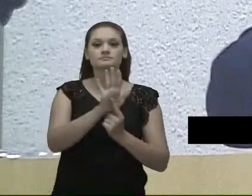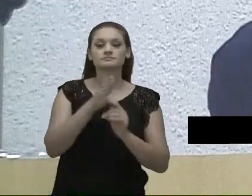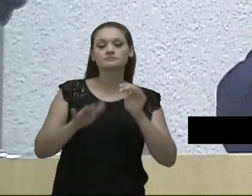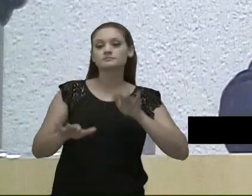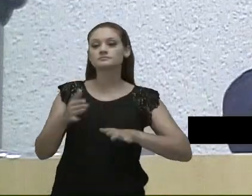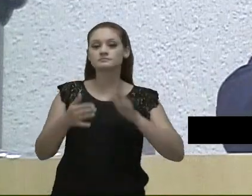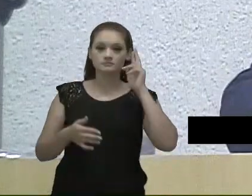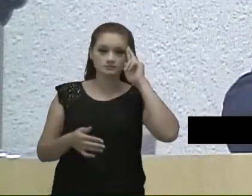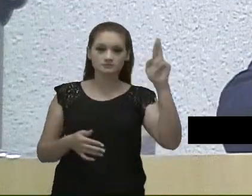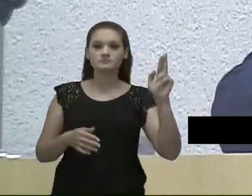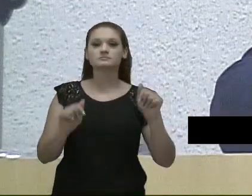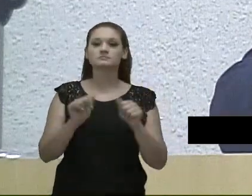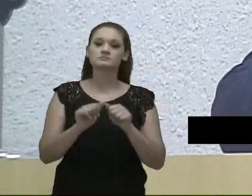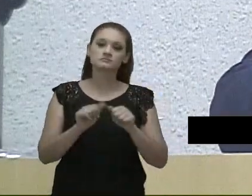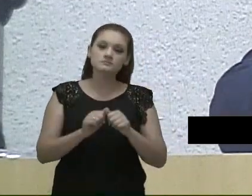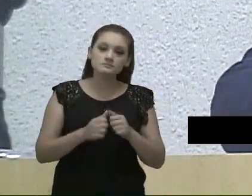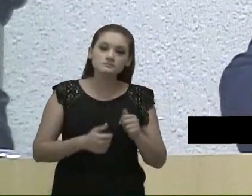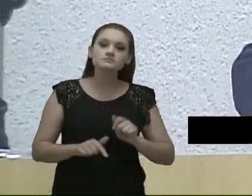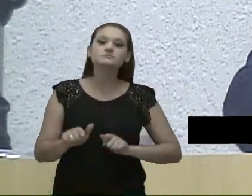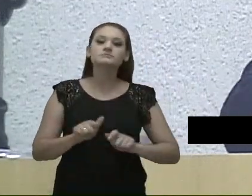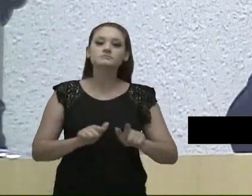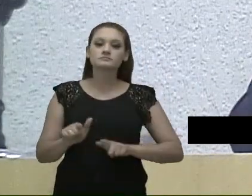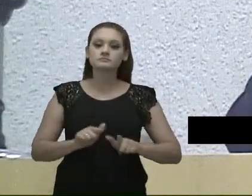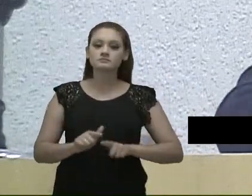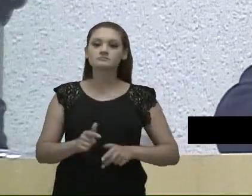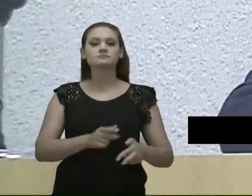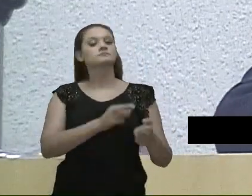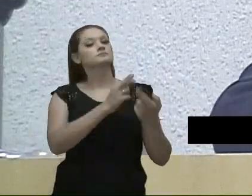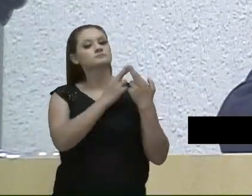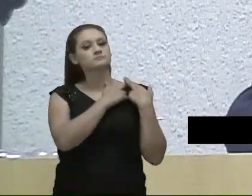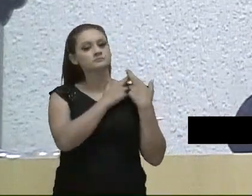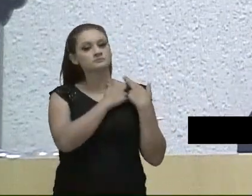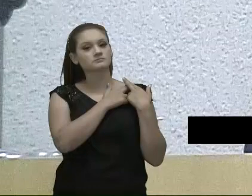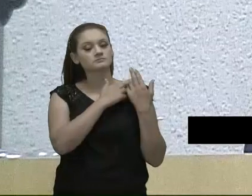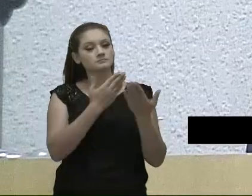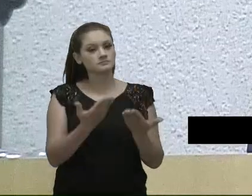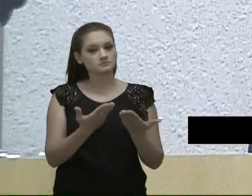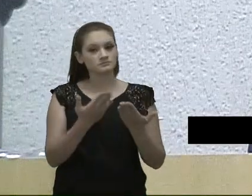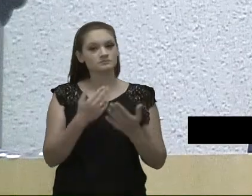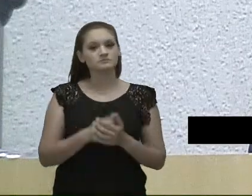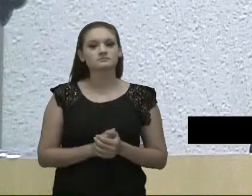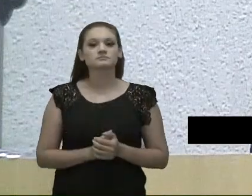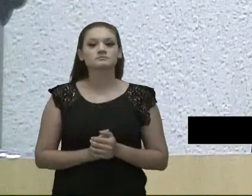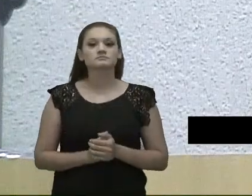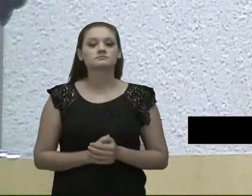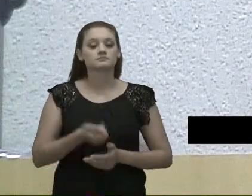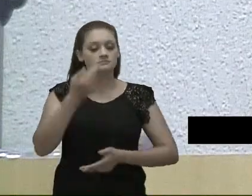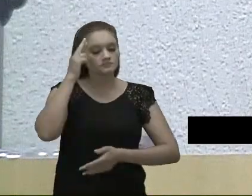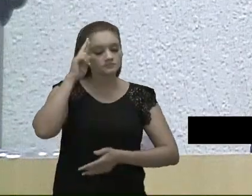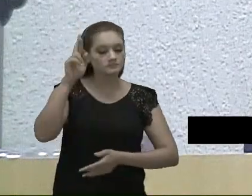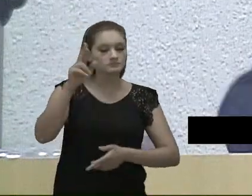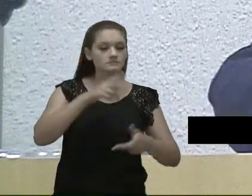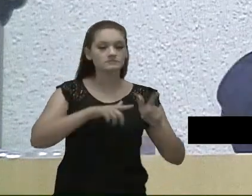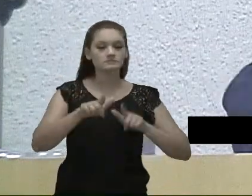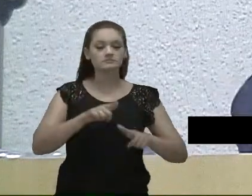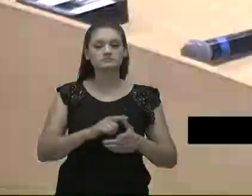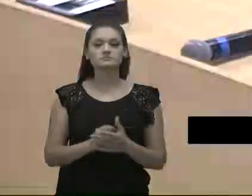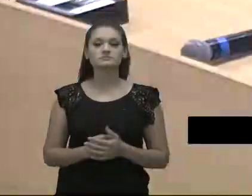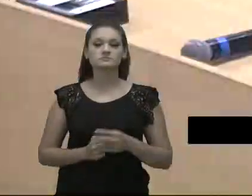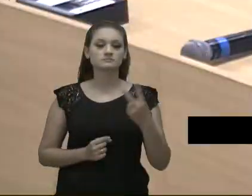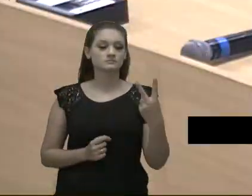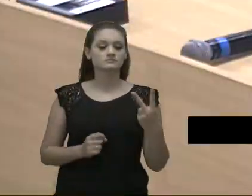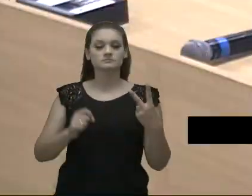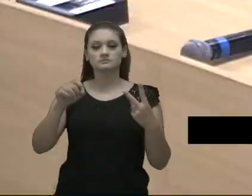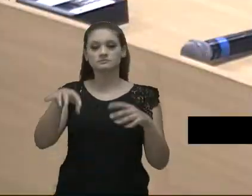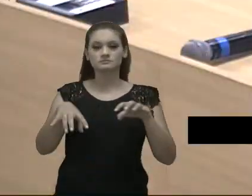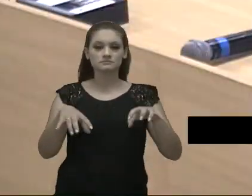menos do que o senhor faz hoje. Qual que é a responsável... A parte responsável que compete ao senhor nas duas unidades.